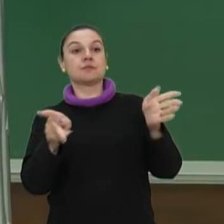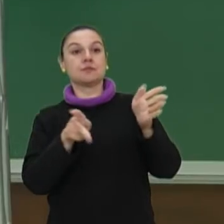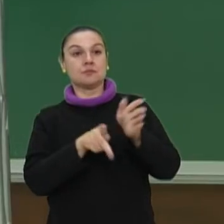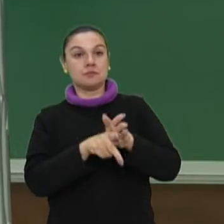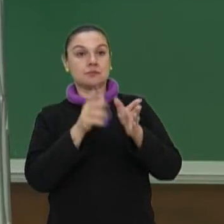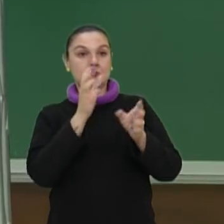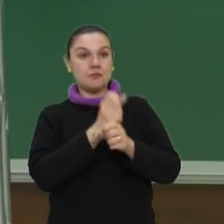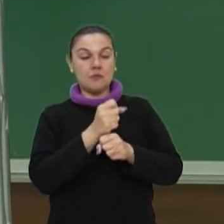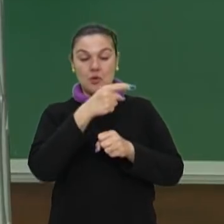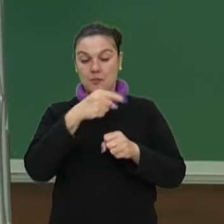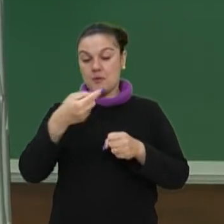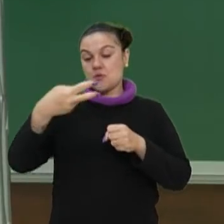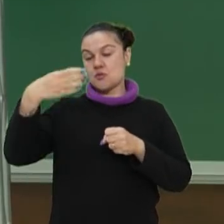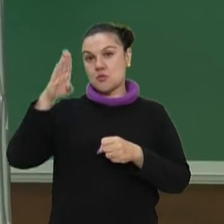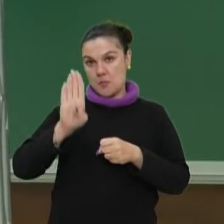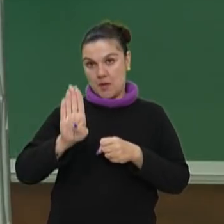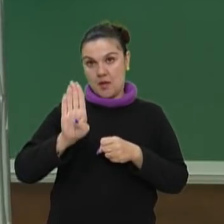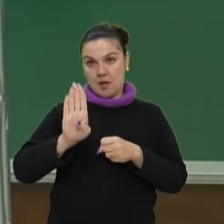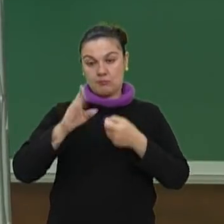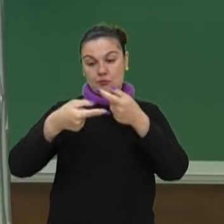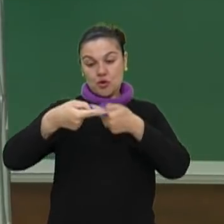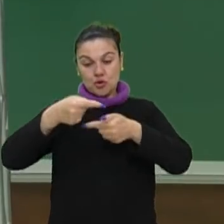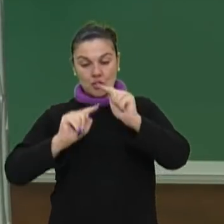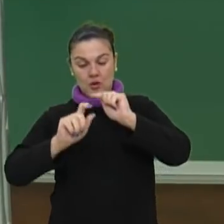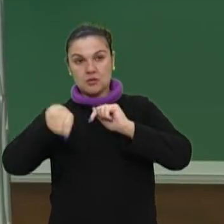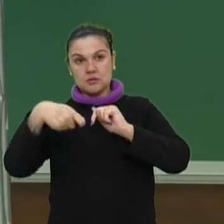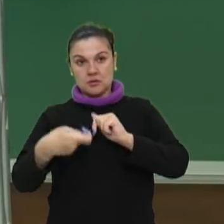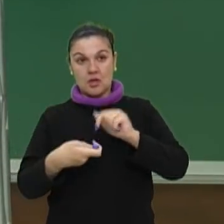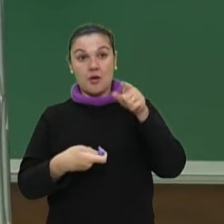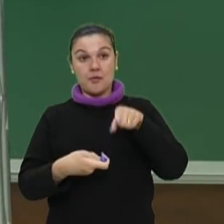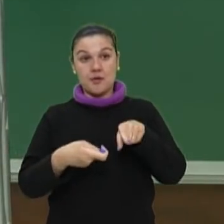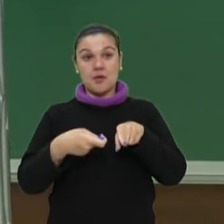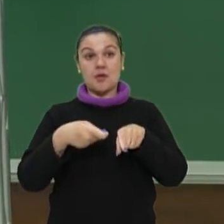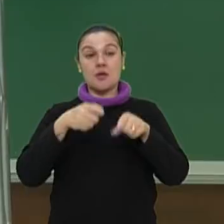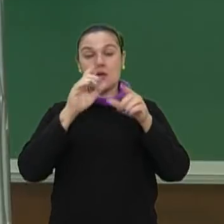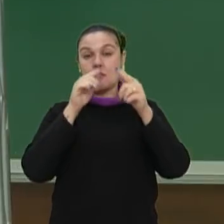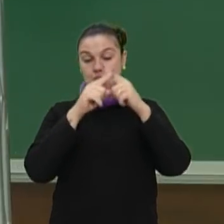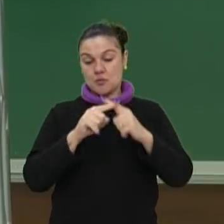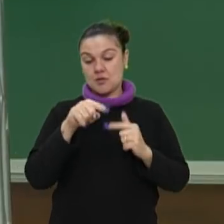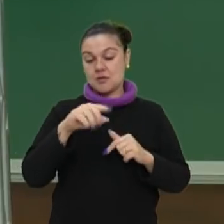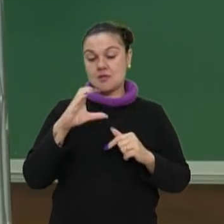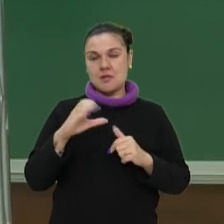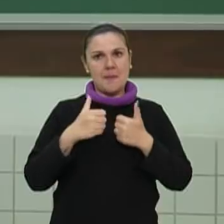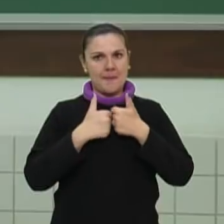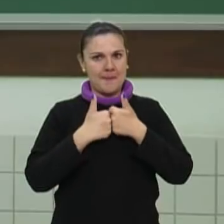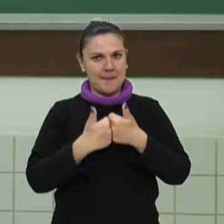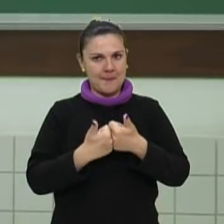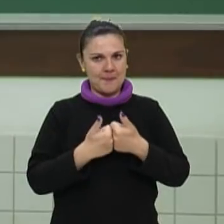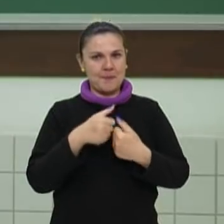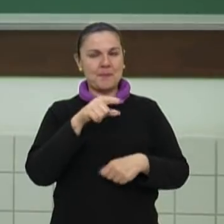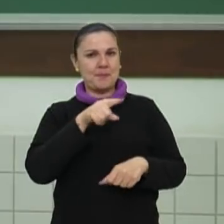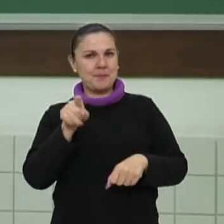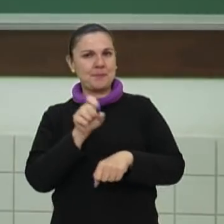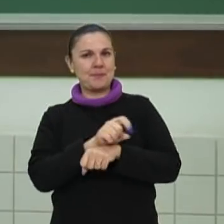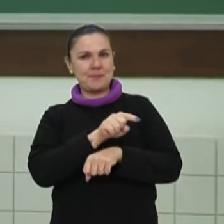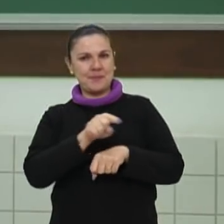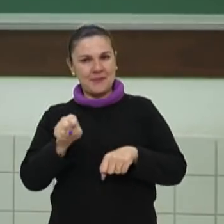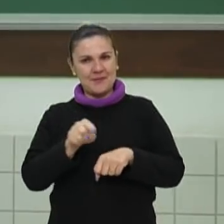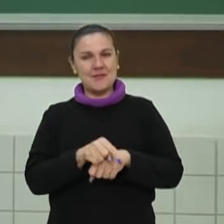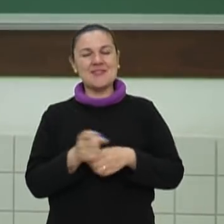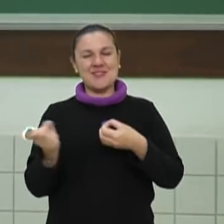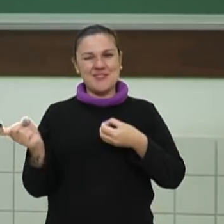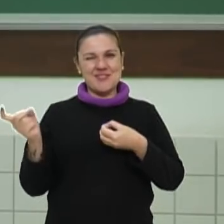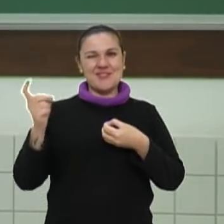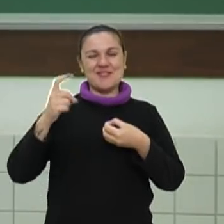soma é o b com sinal trocado e o produto é o próprio c, ok? Beleza? Vou aguardar um instantinho e